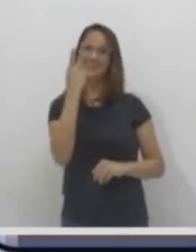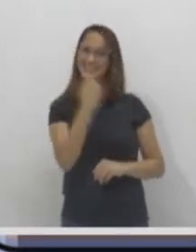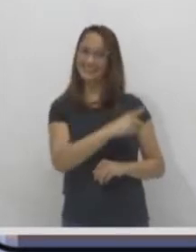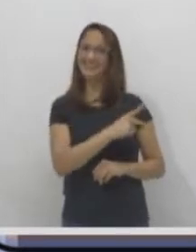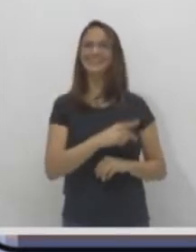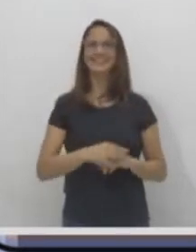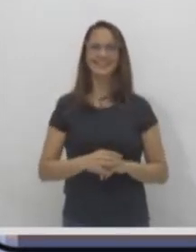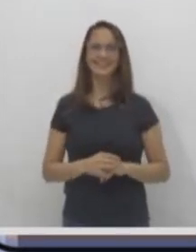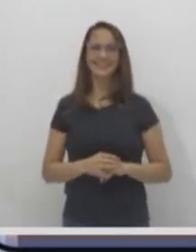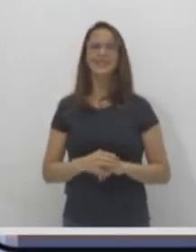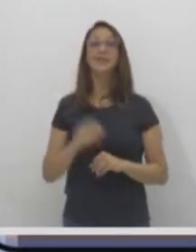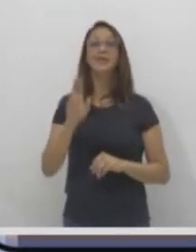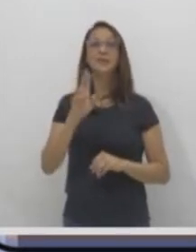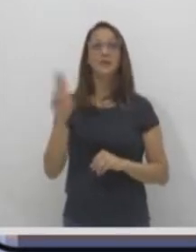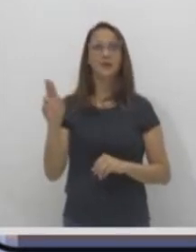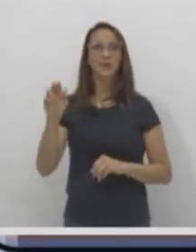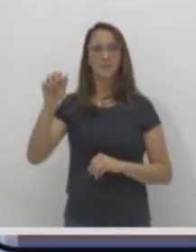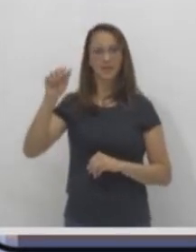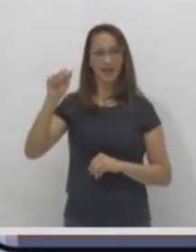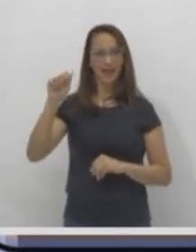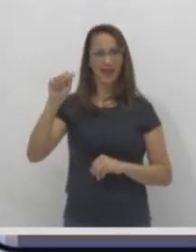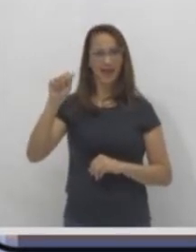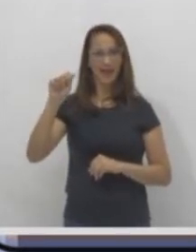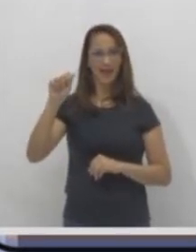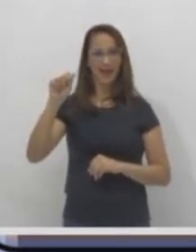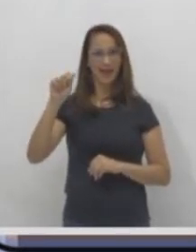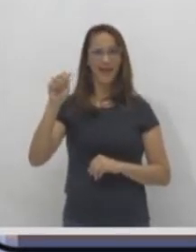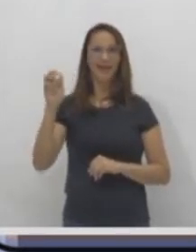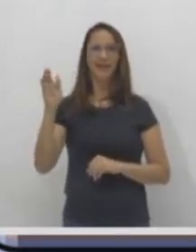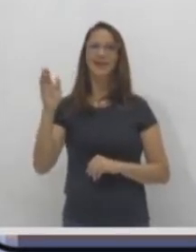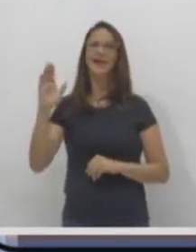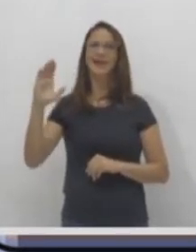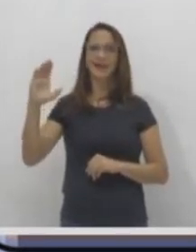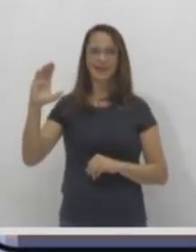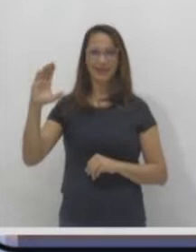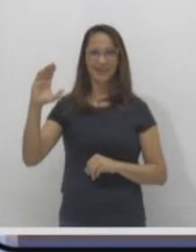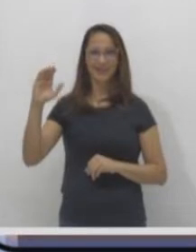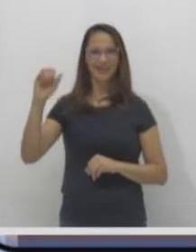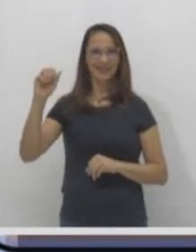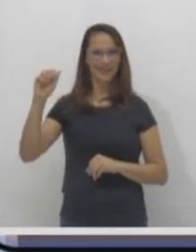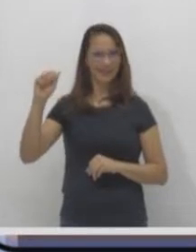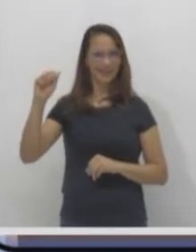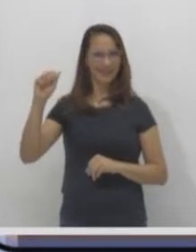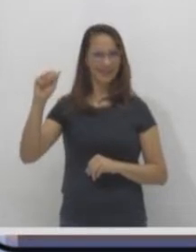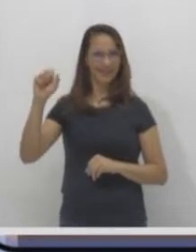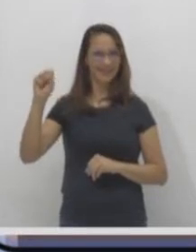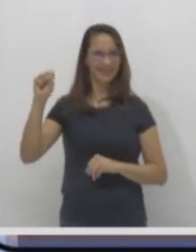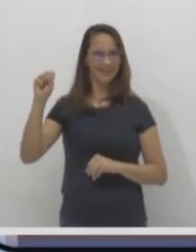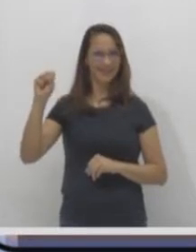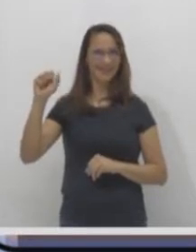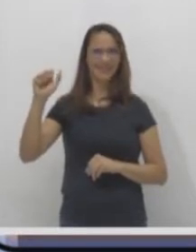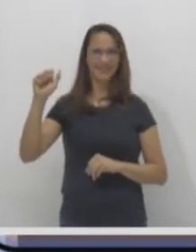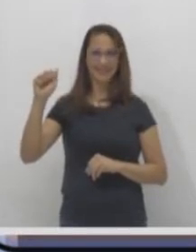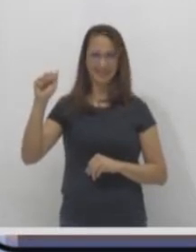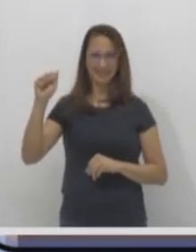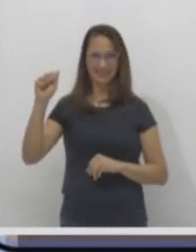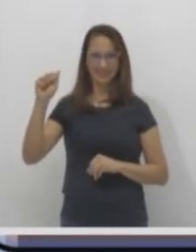C O A S O A